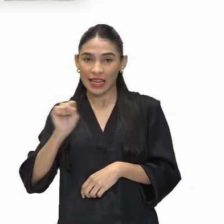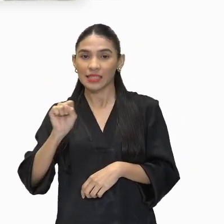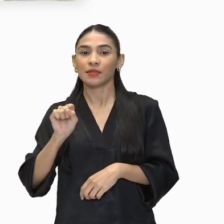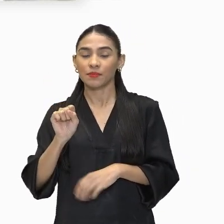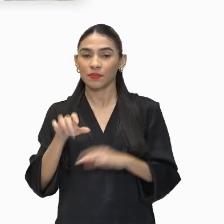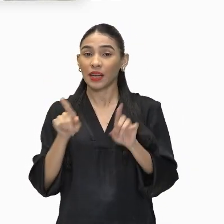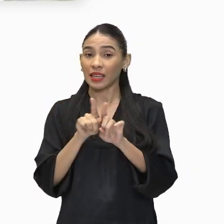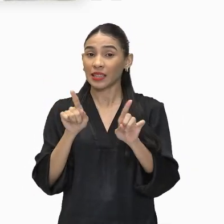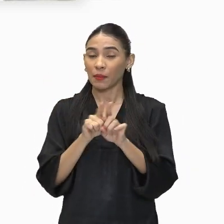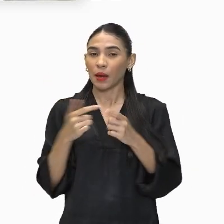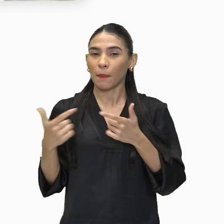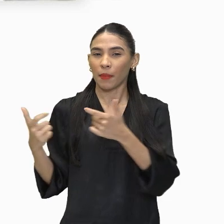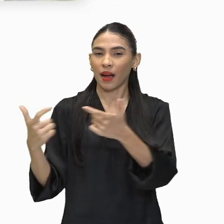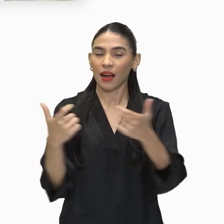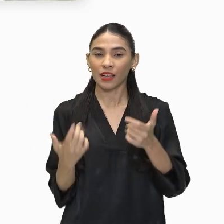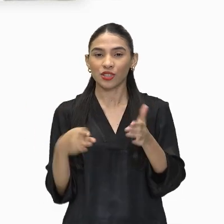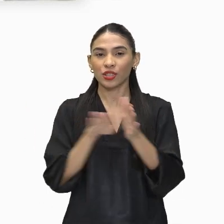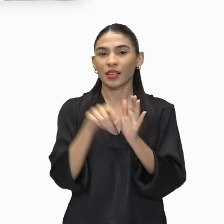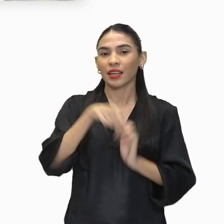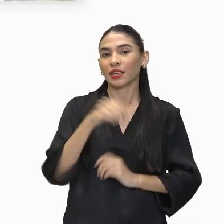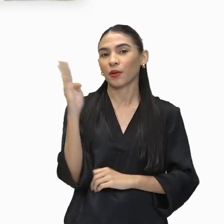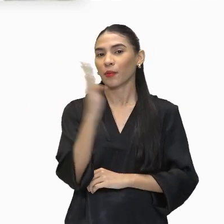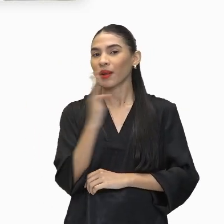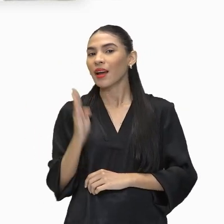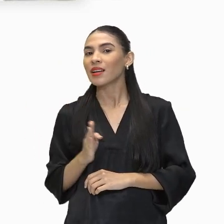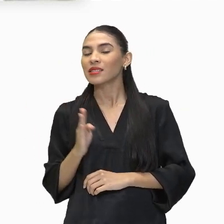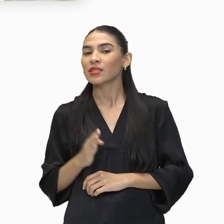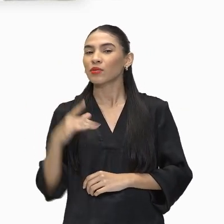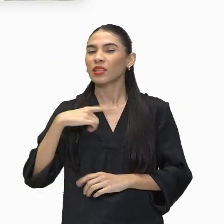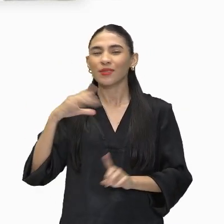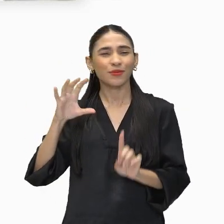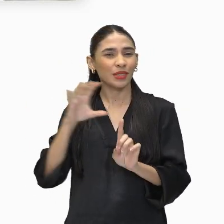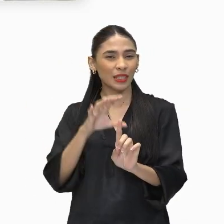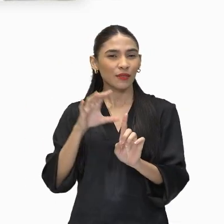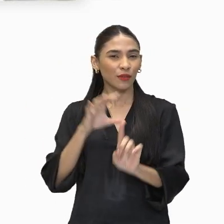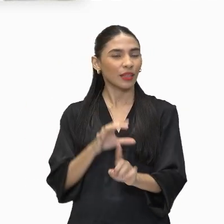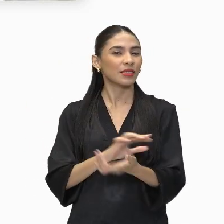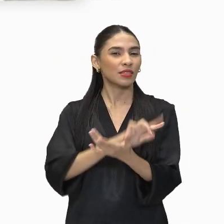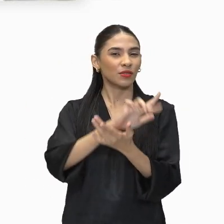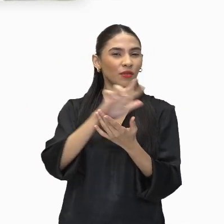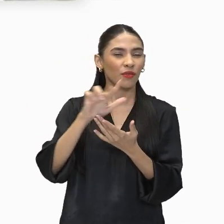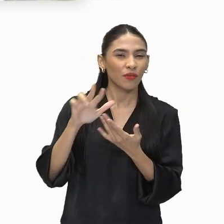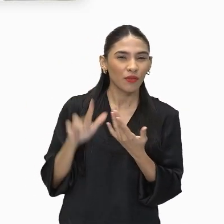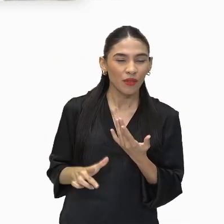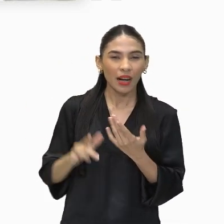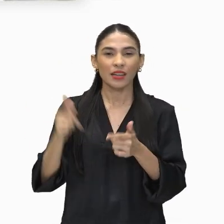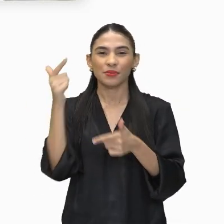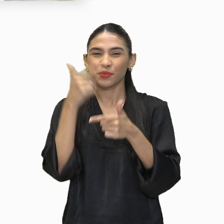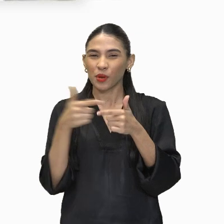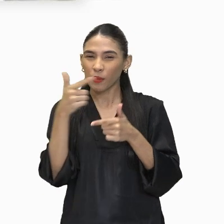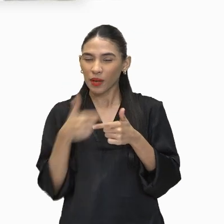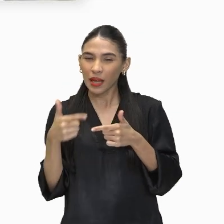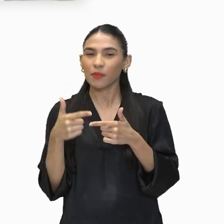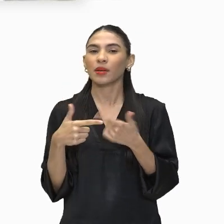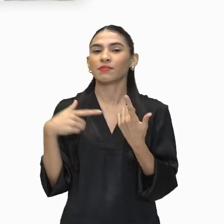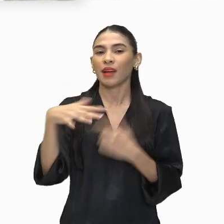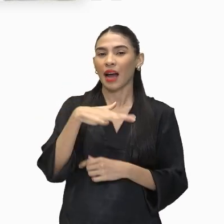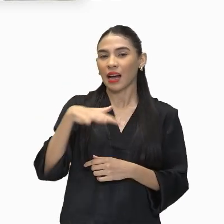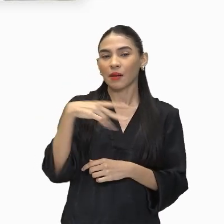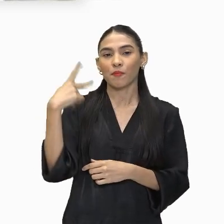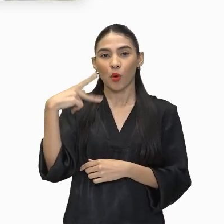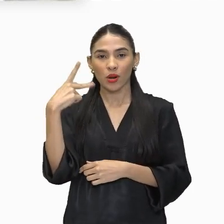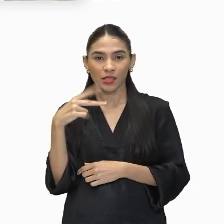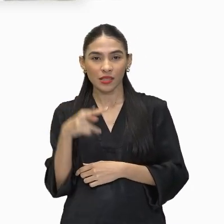também chega ao Brasil e também vai causar determinados estranhamentos, determinadas questões políticas que